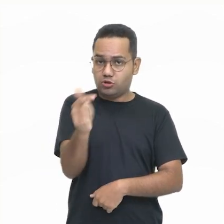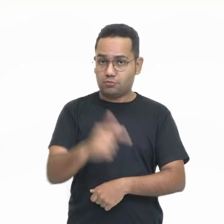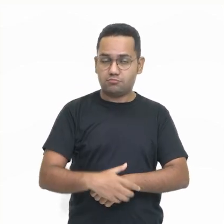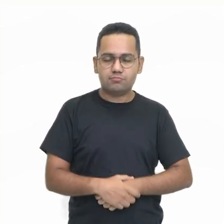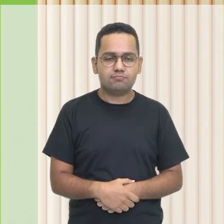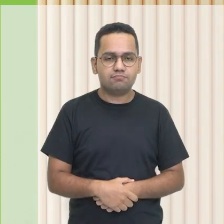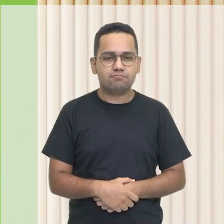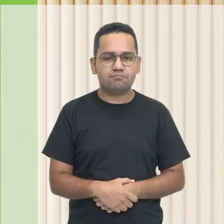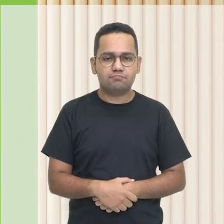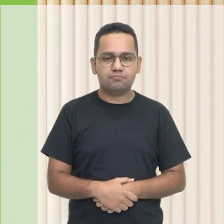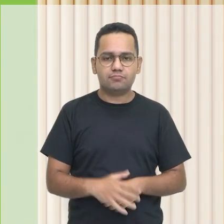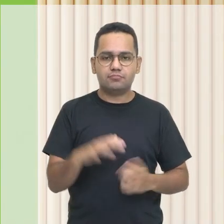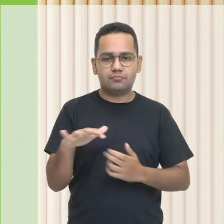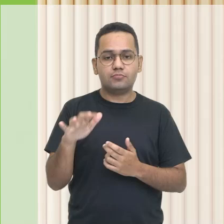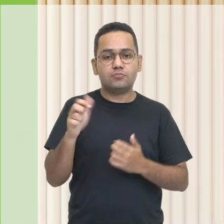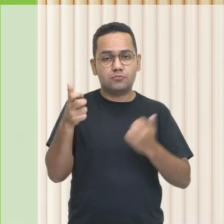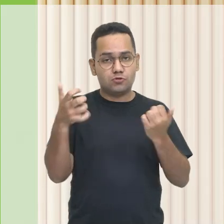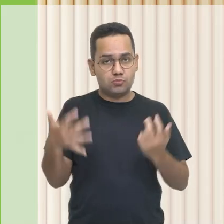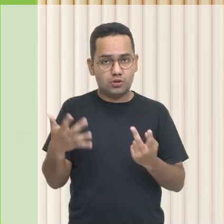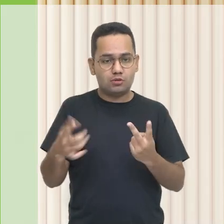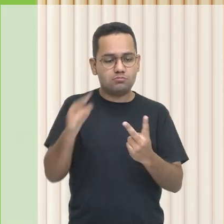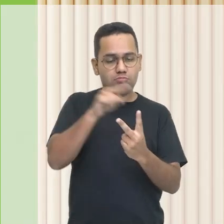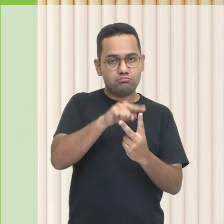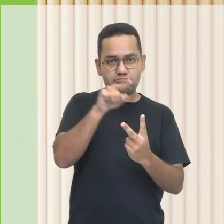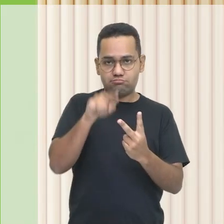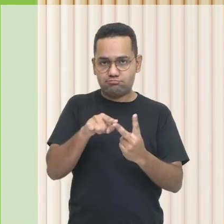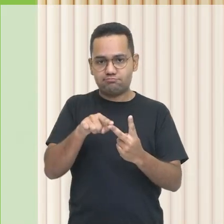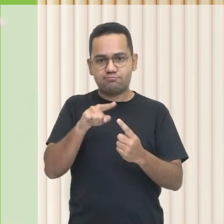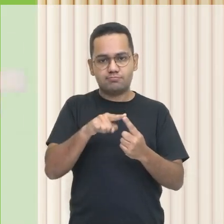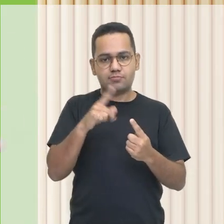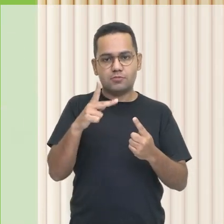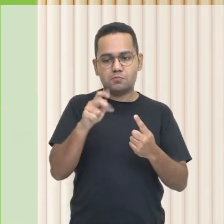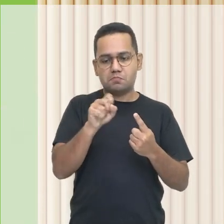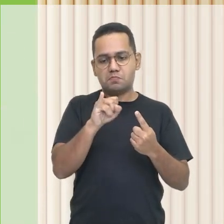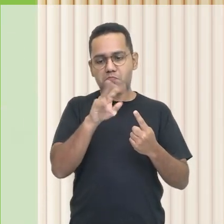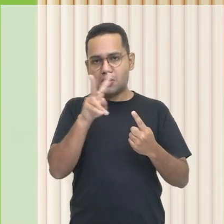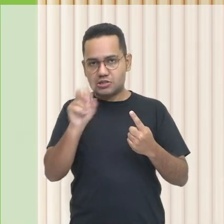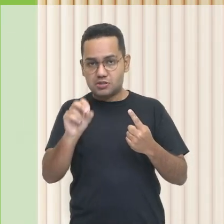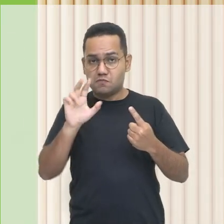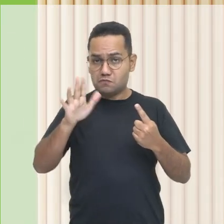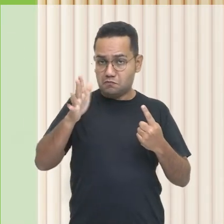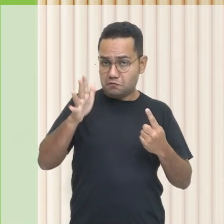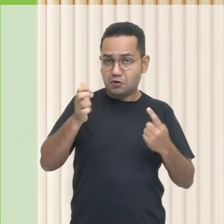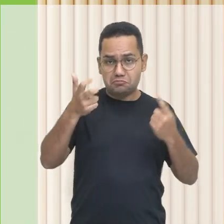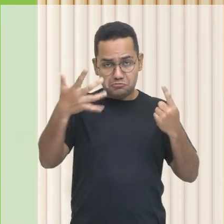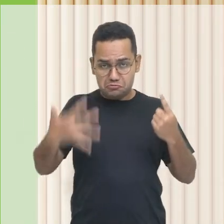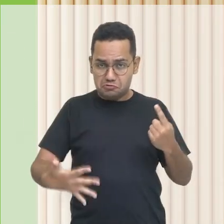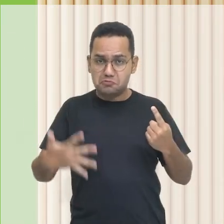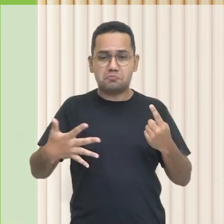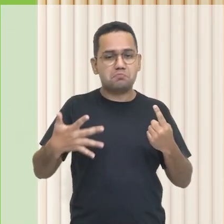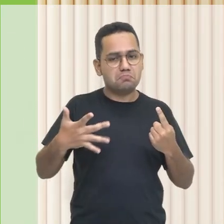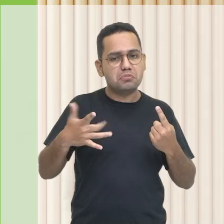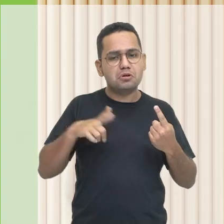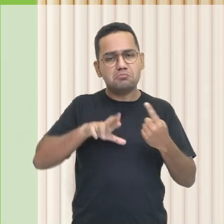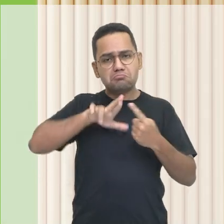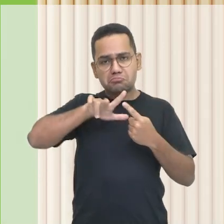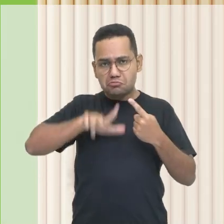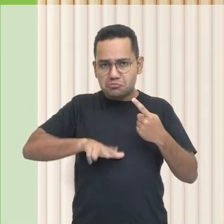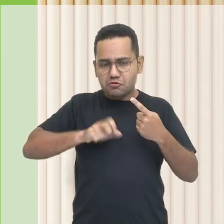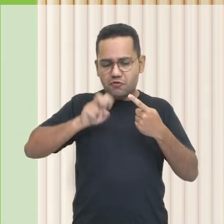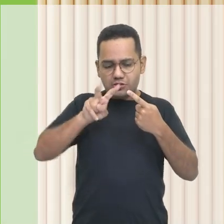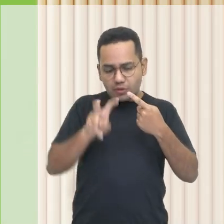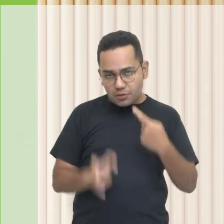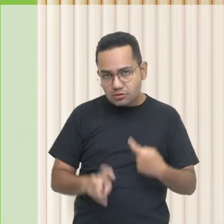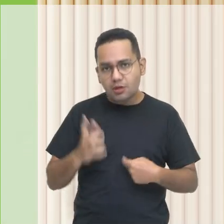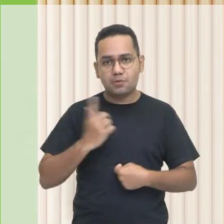falamos aí do transporte passivo, né? Falamos aí da difusão simples, da difusão facilitada e da osmose,